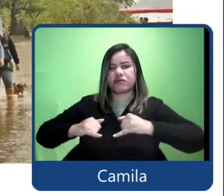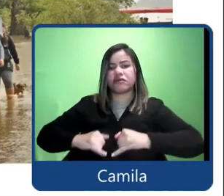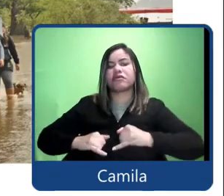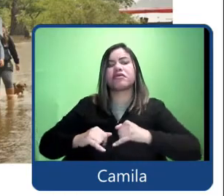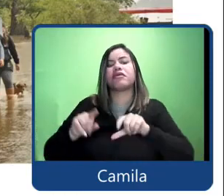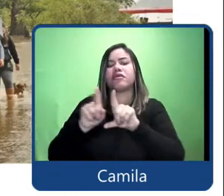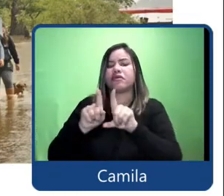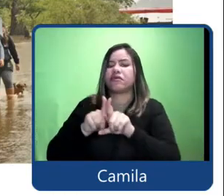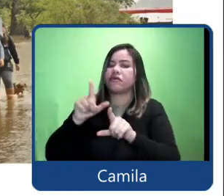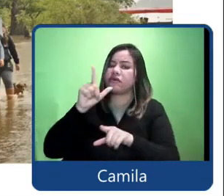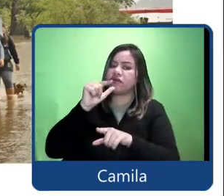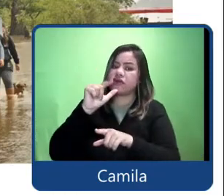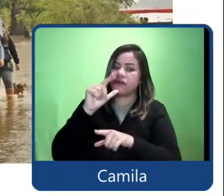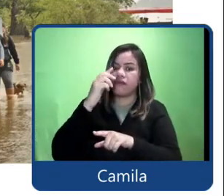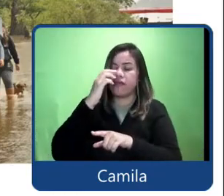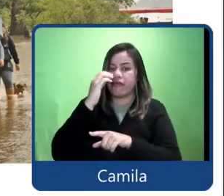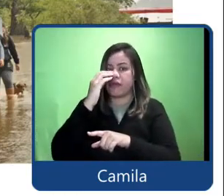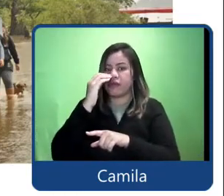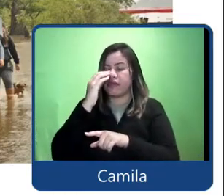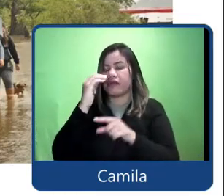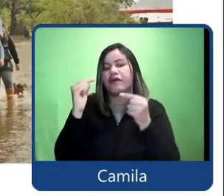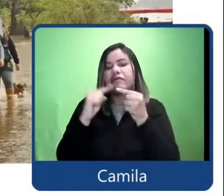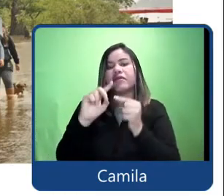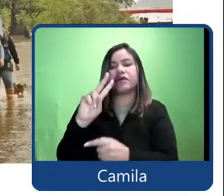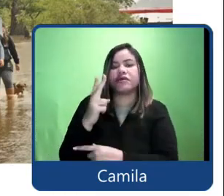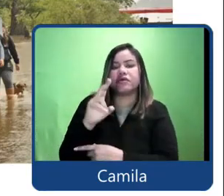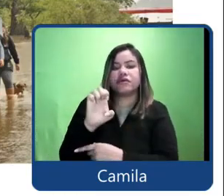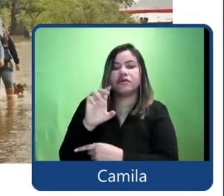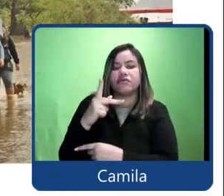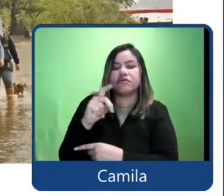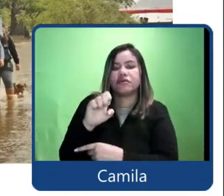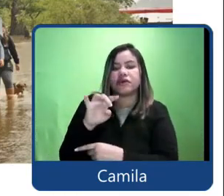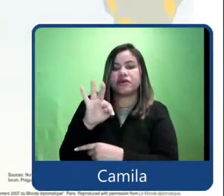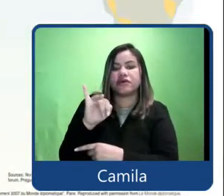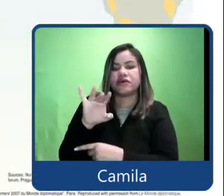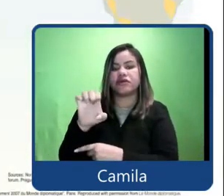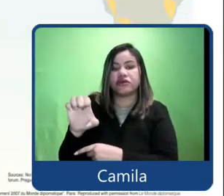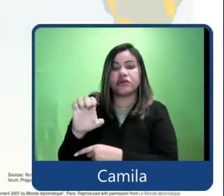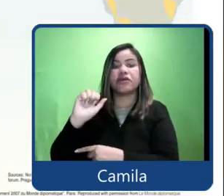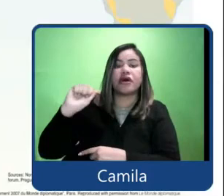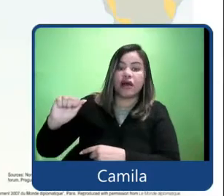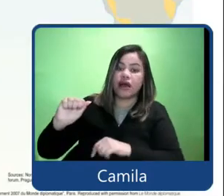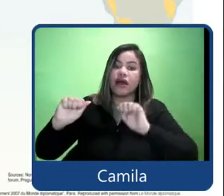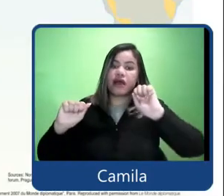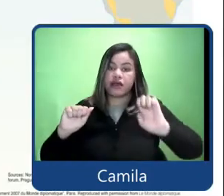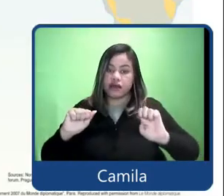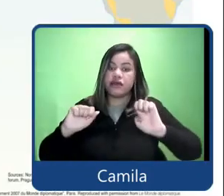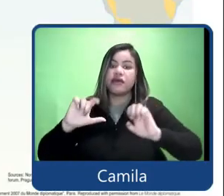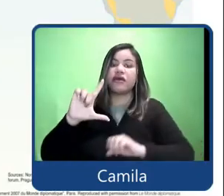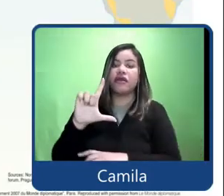né, como hepatites A e E leptospirose, entre outras.